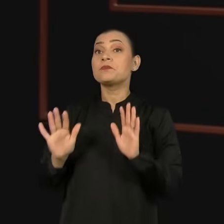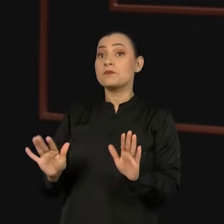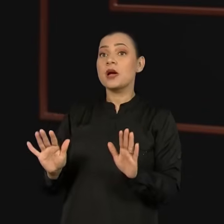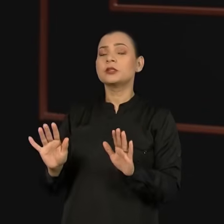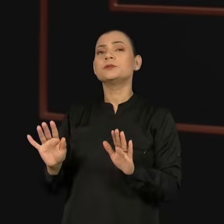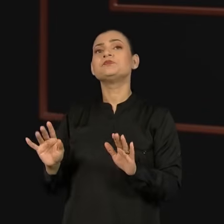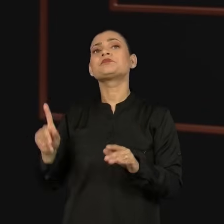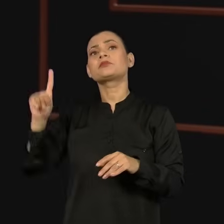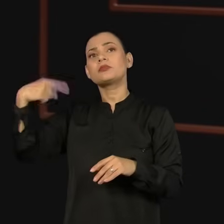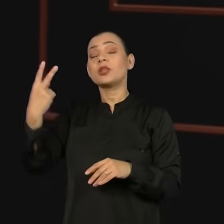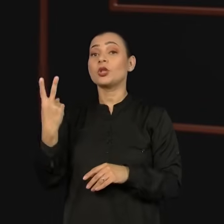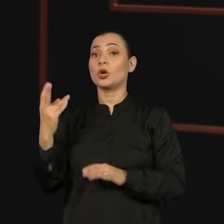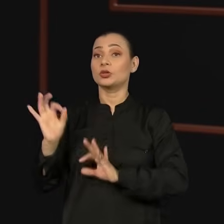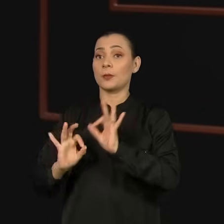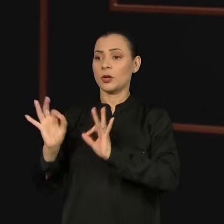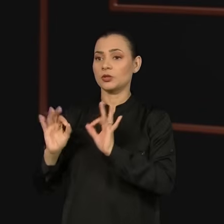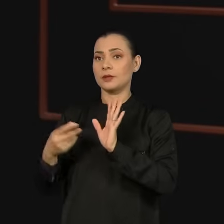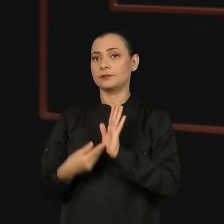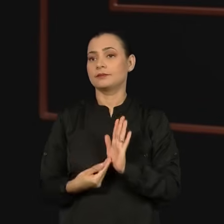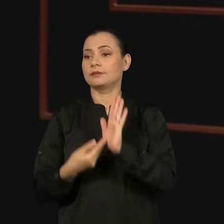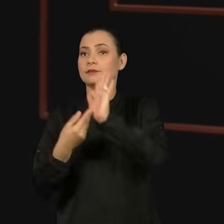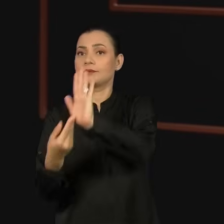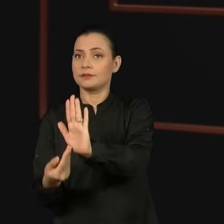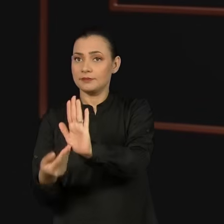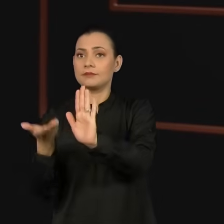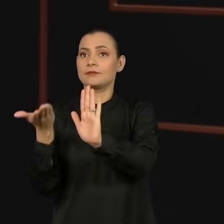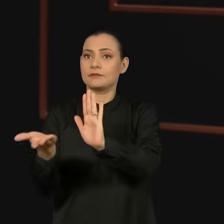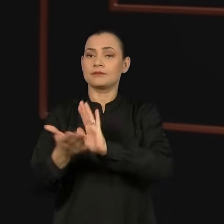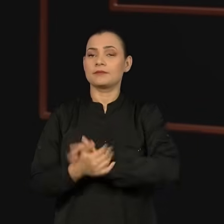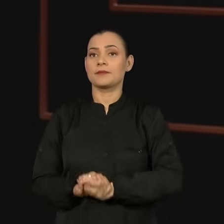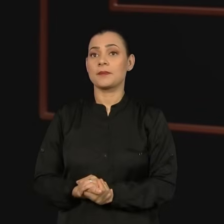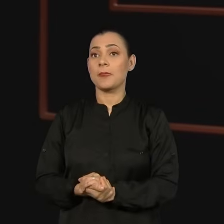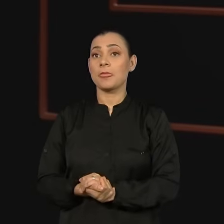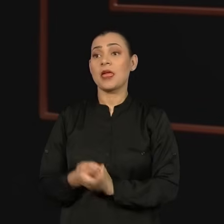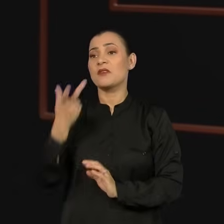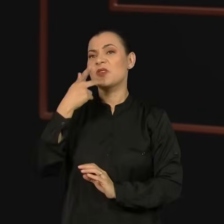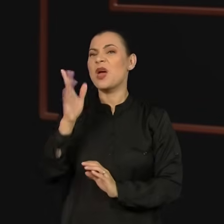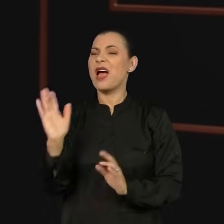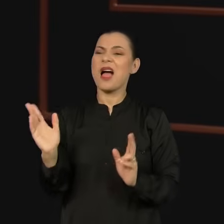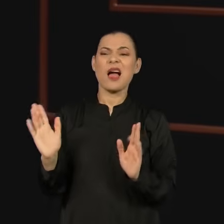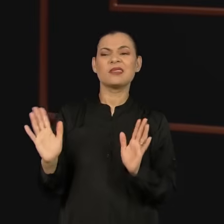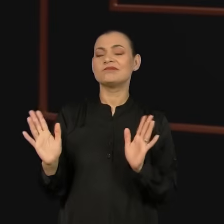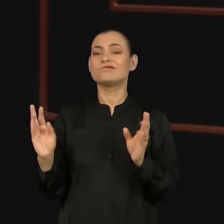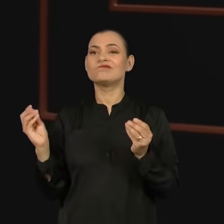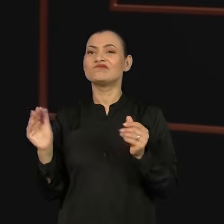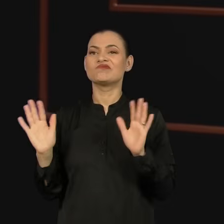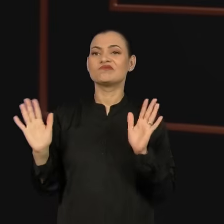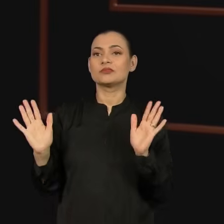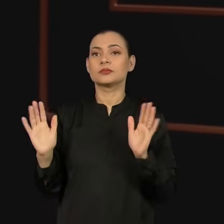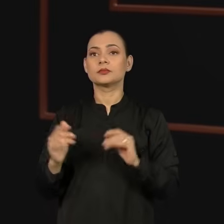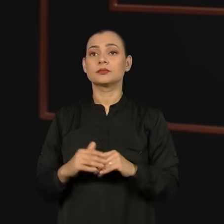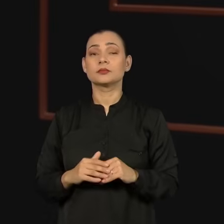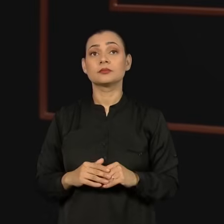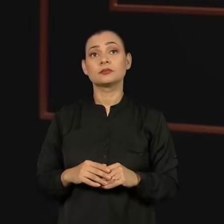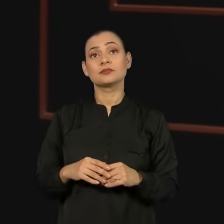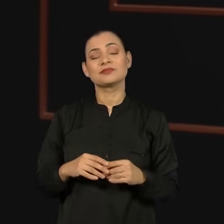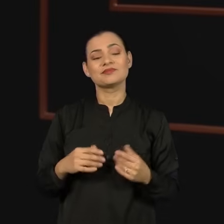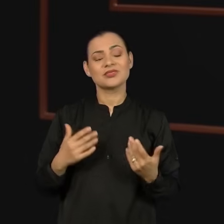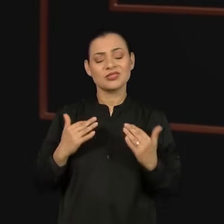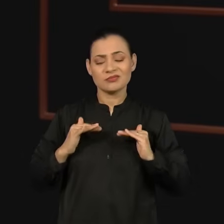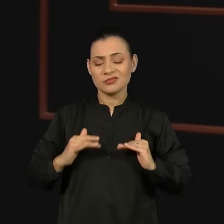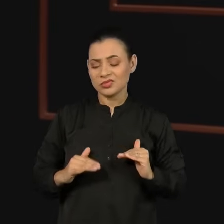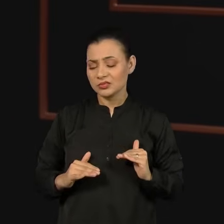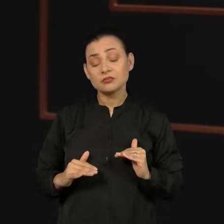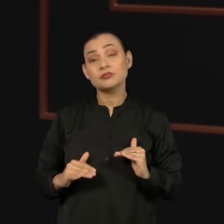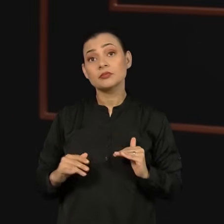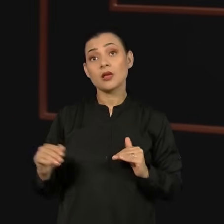levei 2 projetos e aí eles falaram que não estava, não sei o que. E aí eu fiquei meio assim, ela falou,